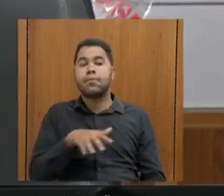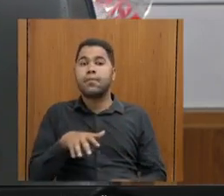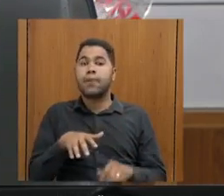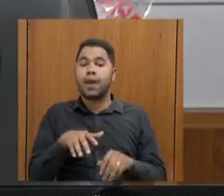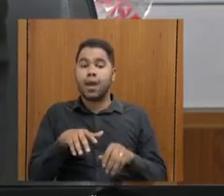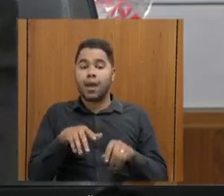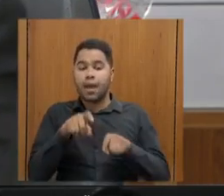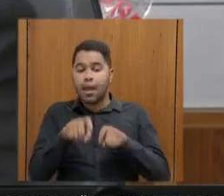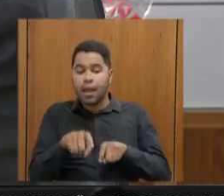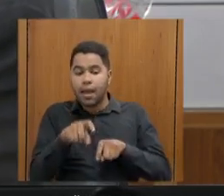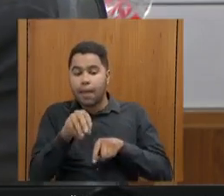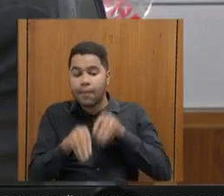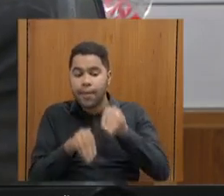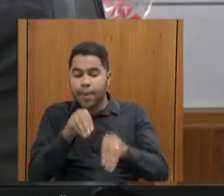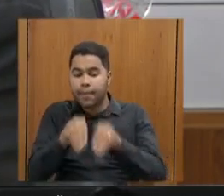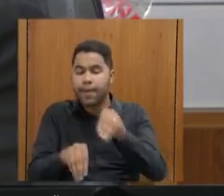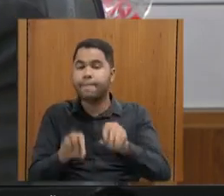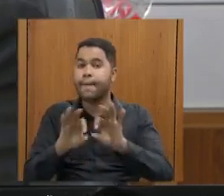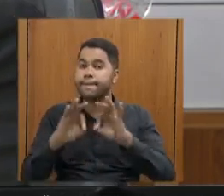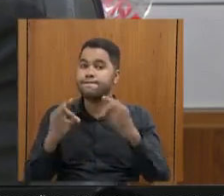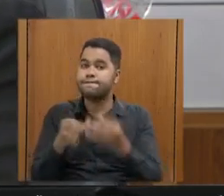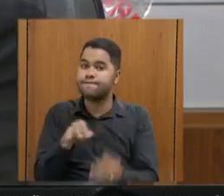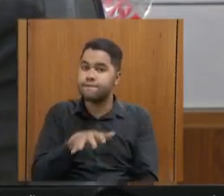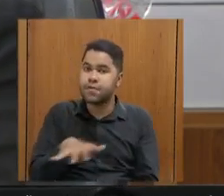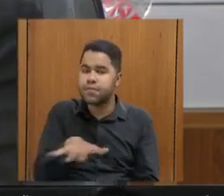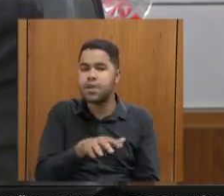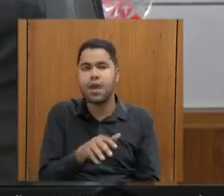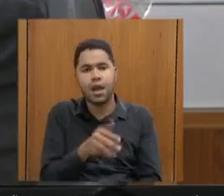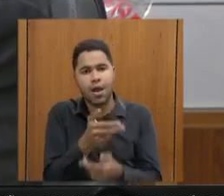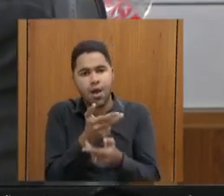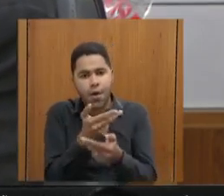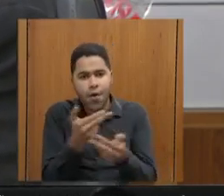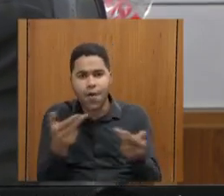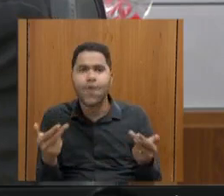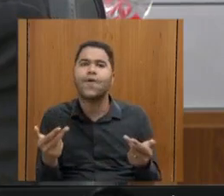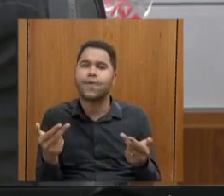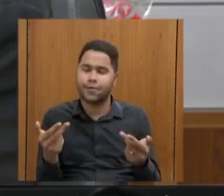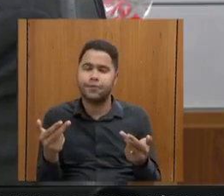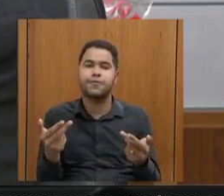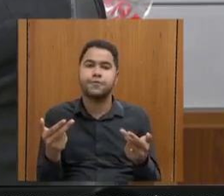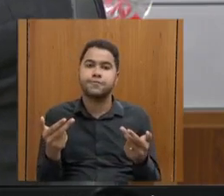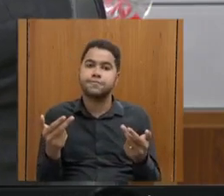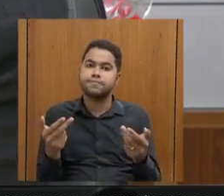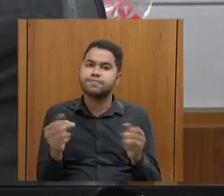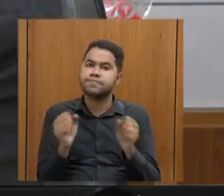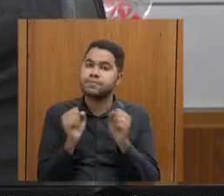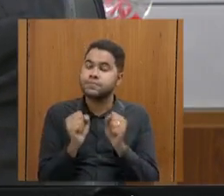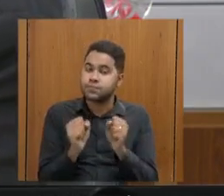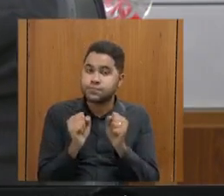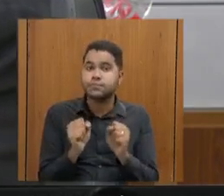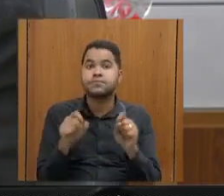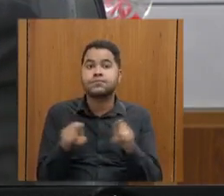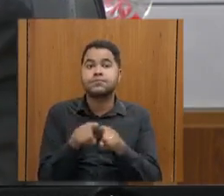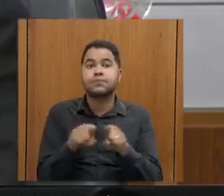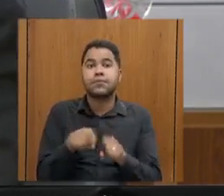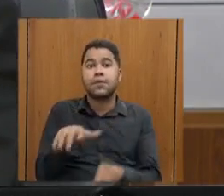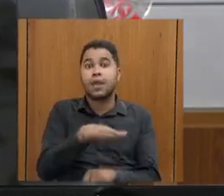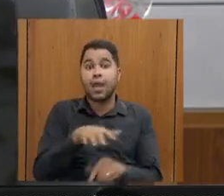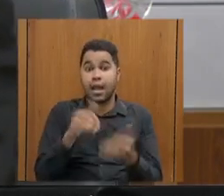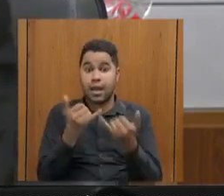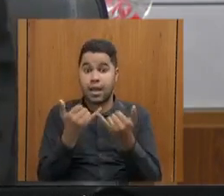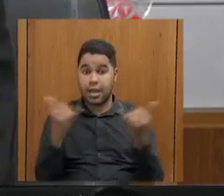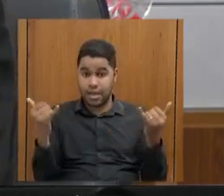agricultura familiar para ir e muitas coisas que podem inclusive na área de